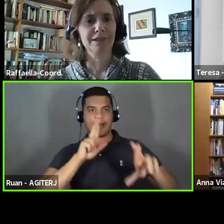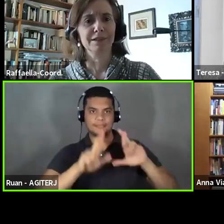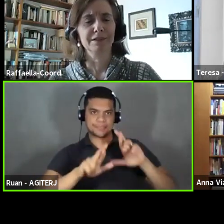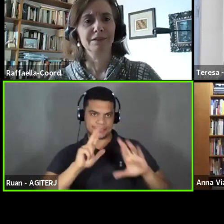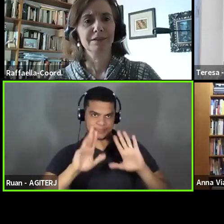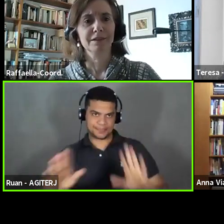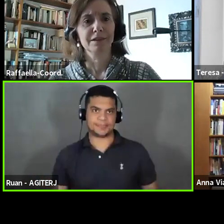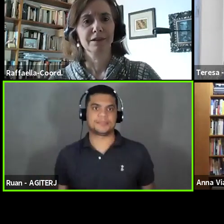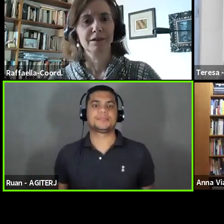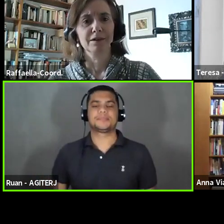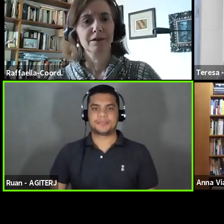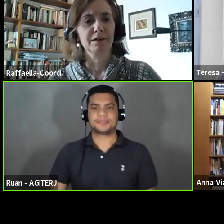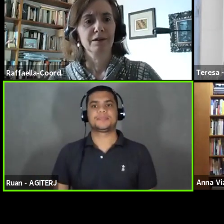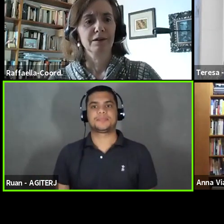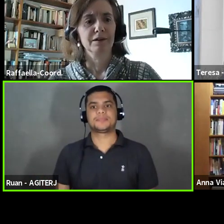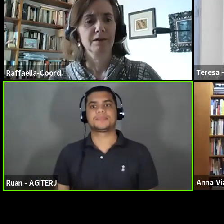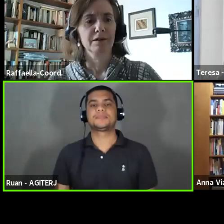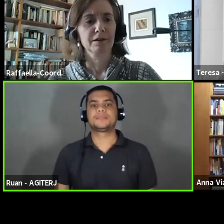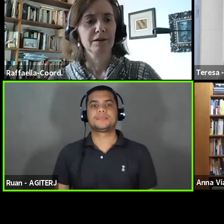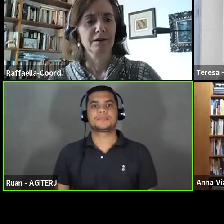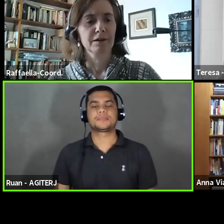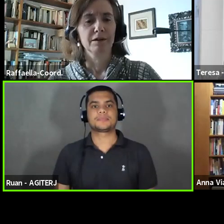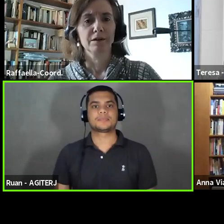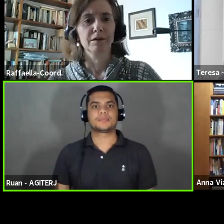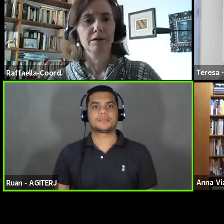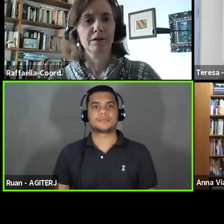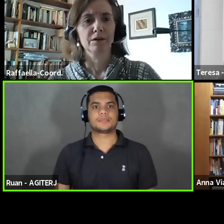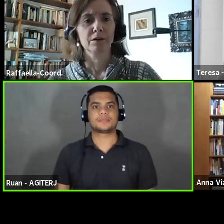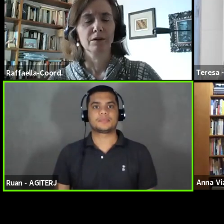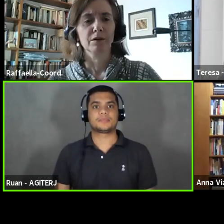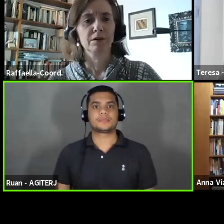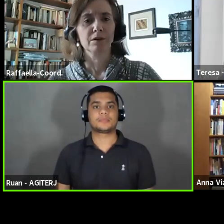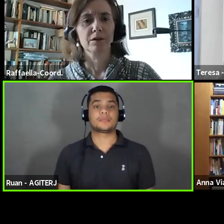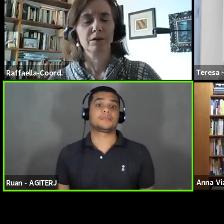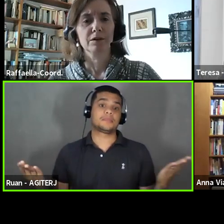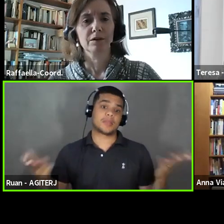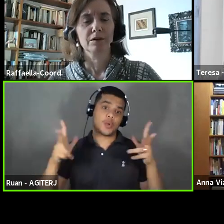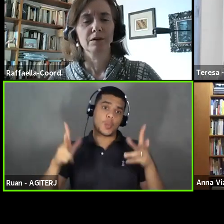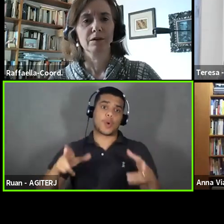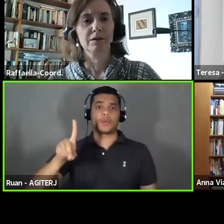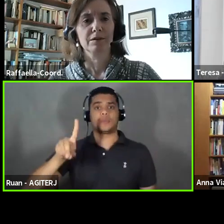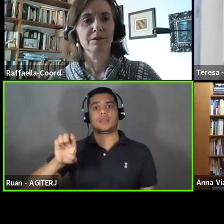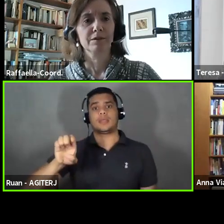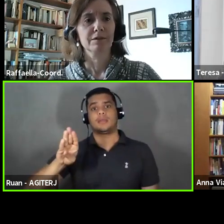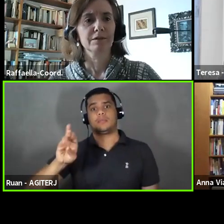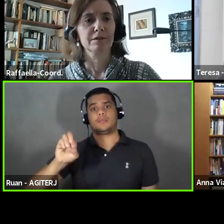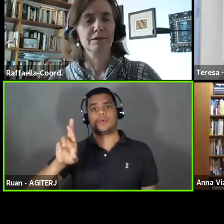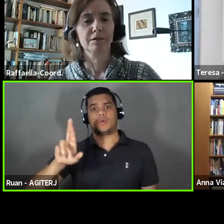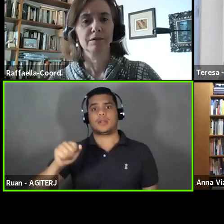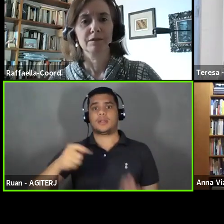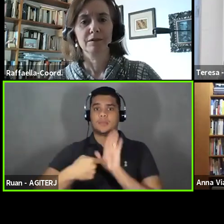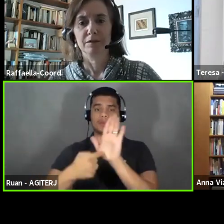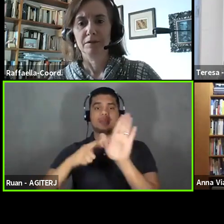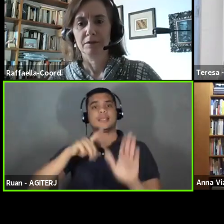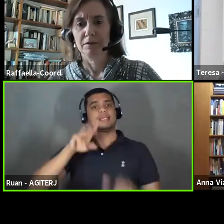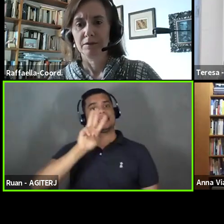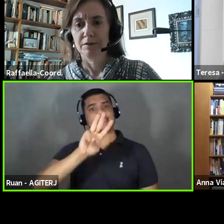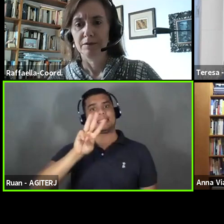perguntas foram surgindo, né? Bom, como a Débora mostrou, tem o site da Pretexto, em que